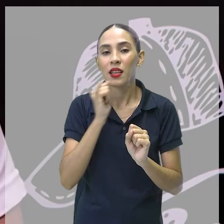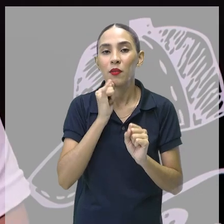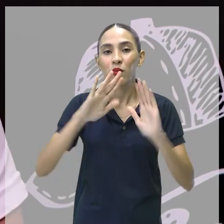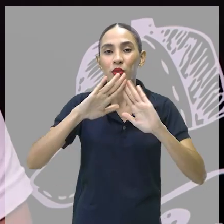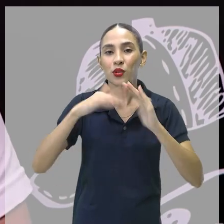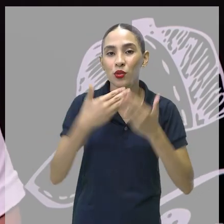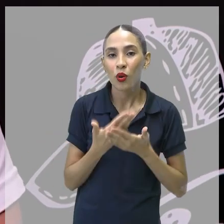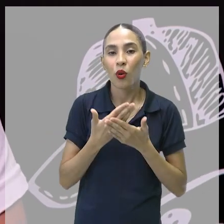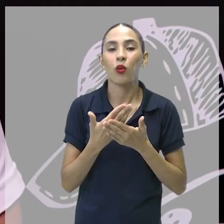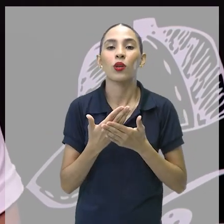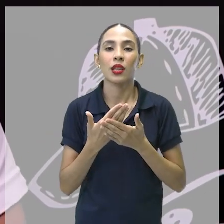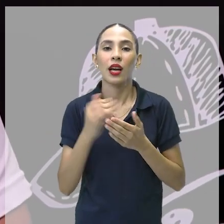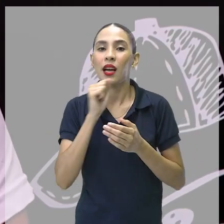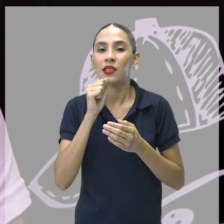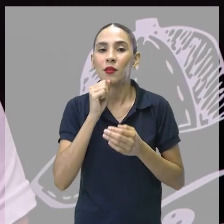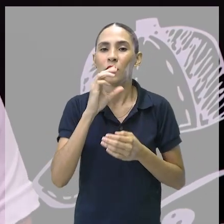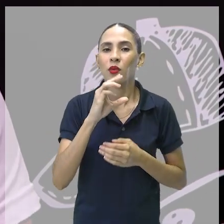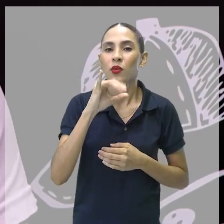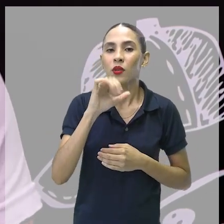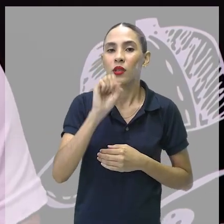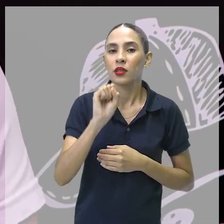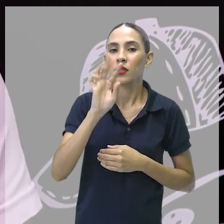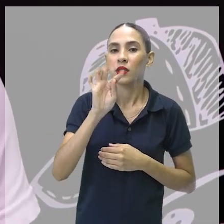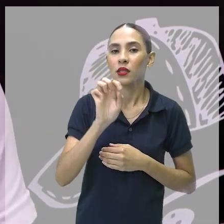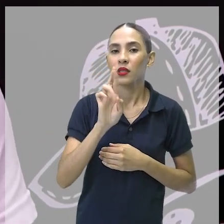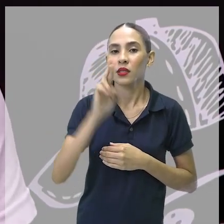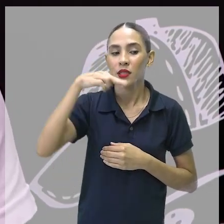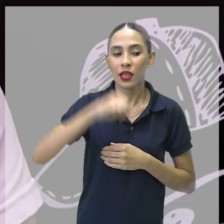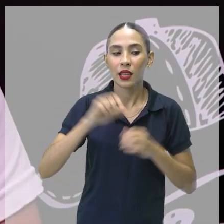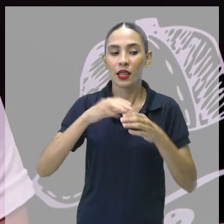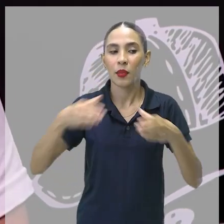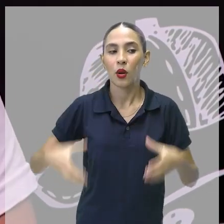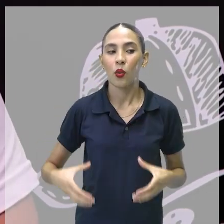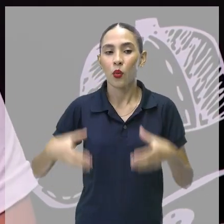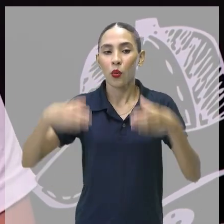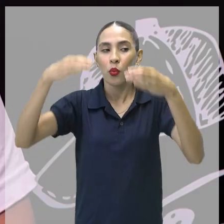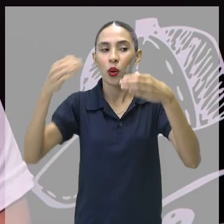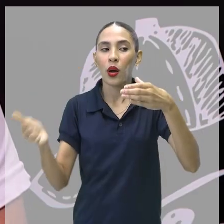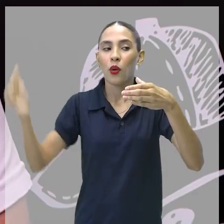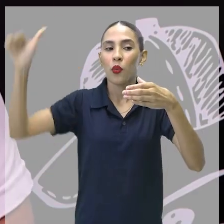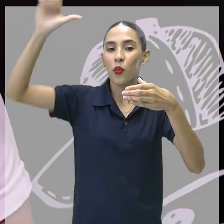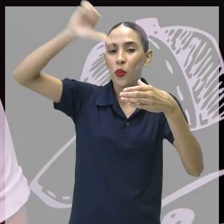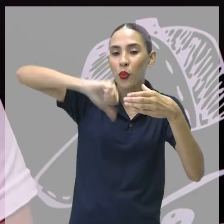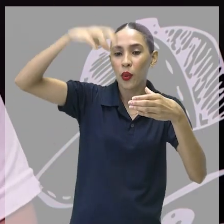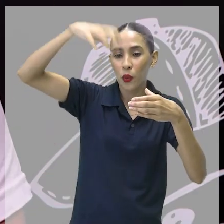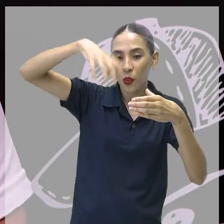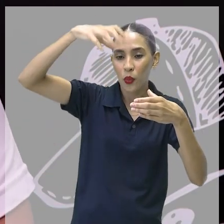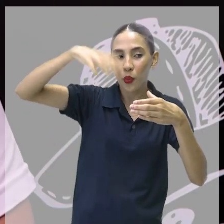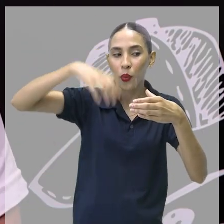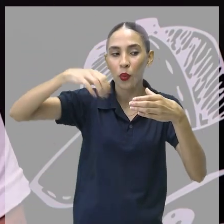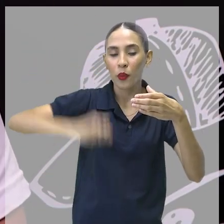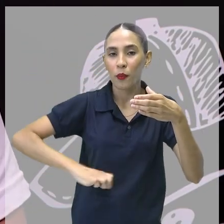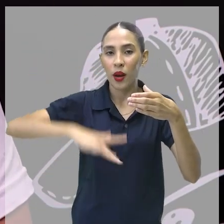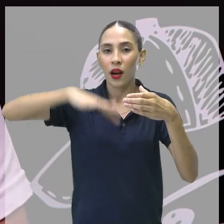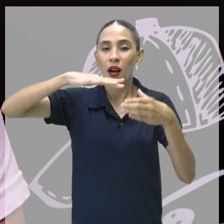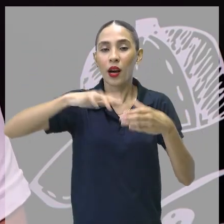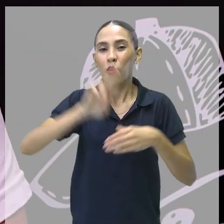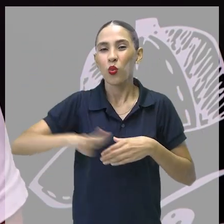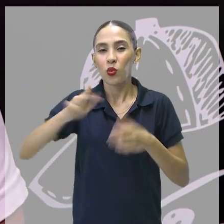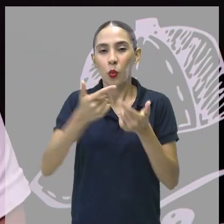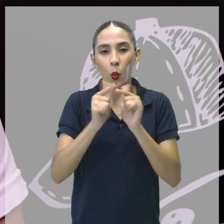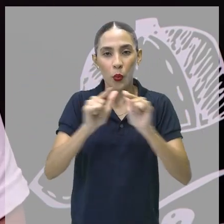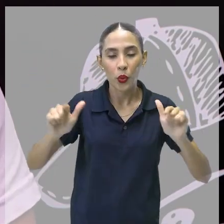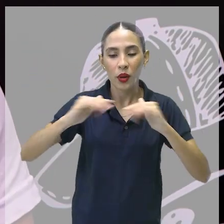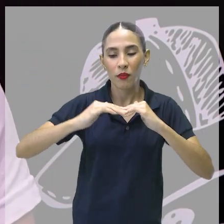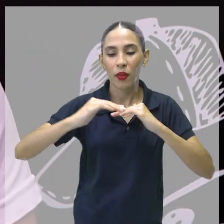nossas escolas, cisternas ou o recolhimento dessa água, né, para utilizar em atividades cotidianas de limpeza, né, de lavagem